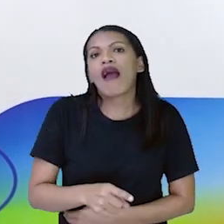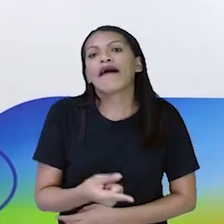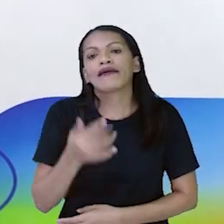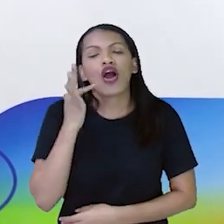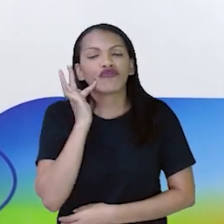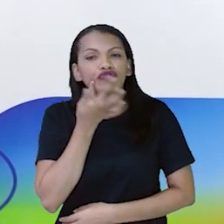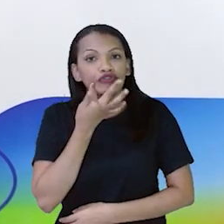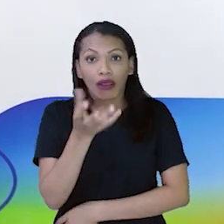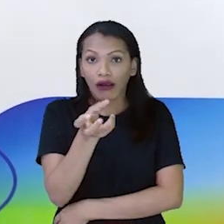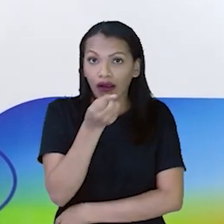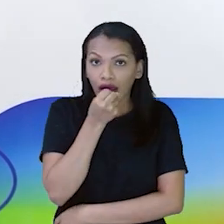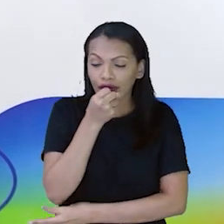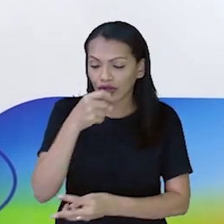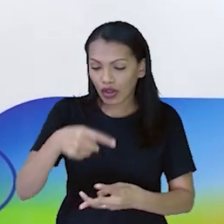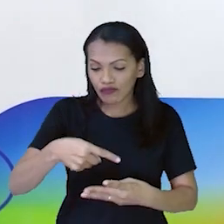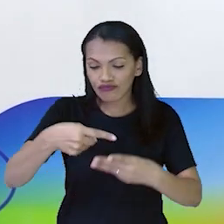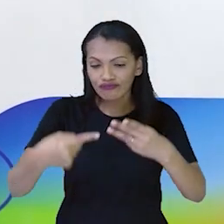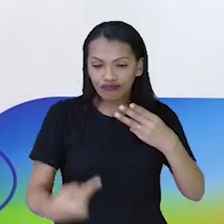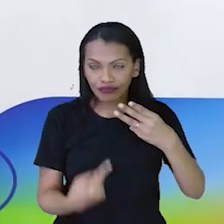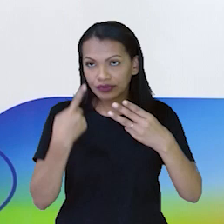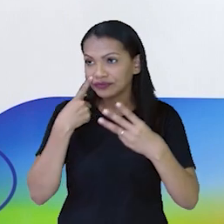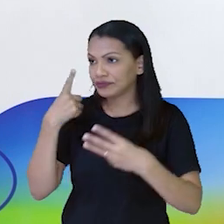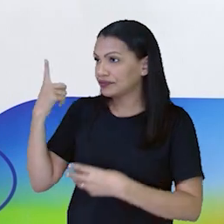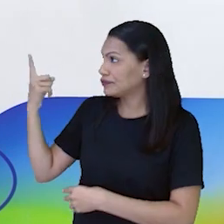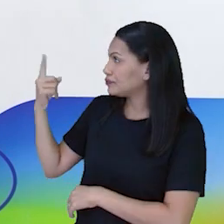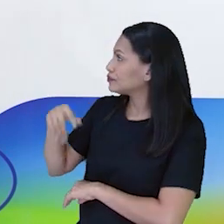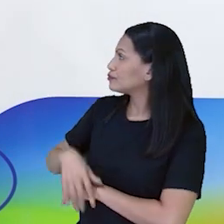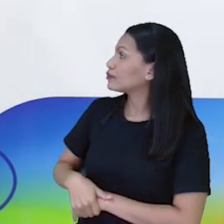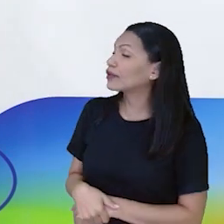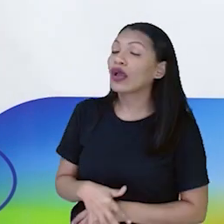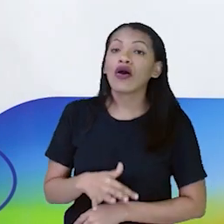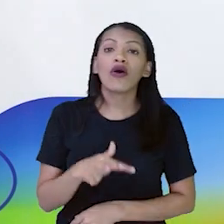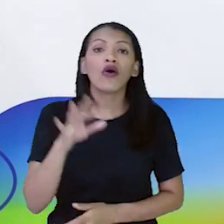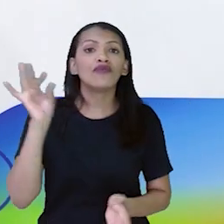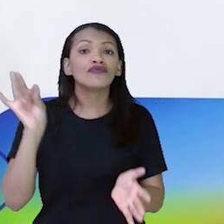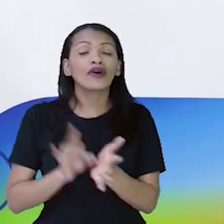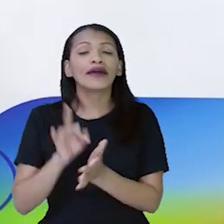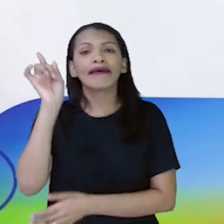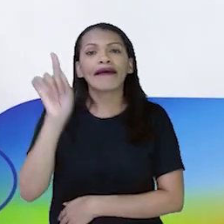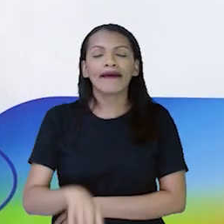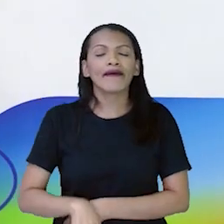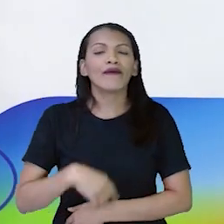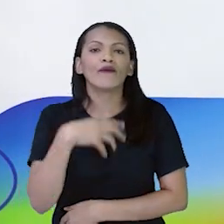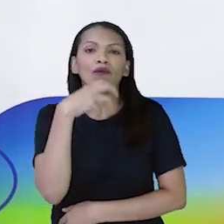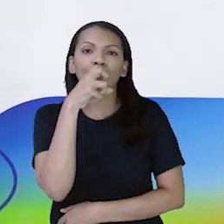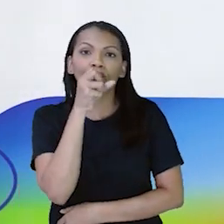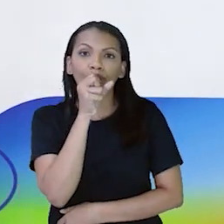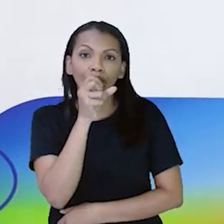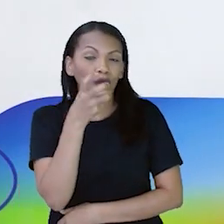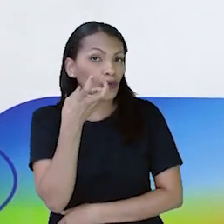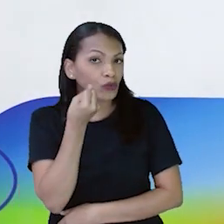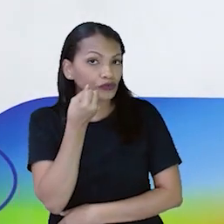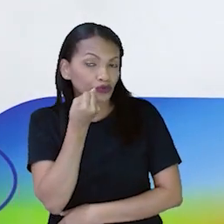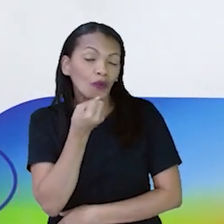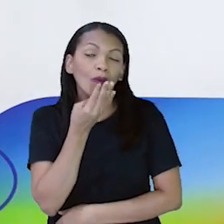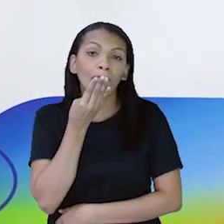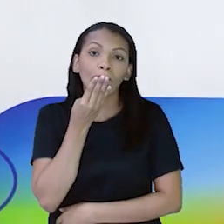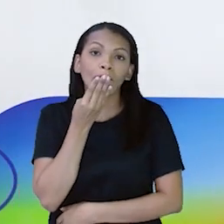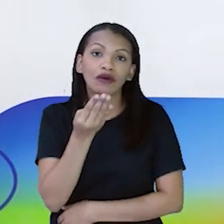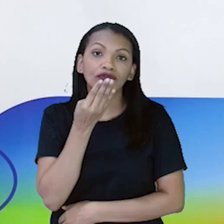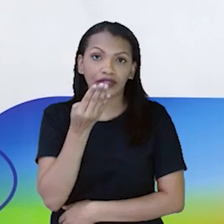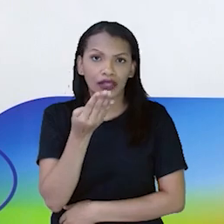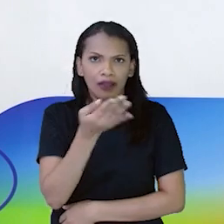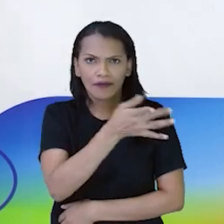gente vai ler esse gráfico. Fato aqui é o quê? Qual é o suco favorito? Será que eles me respondem,